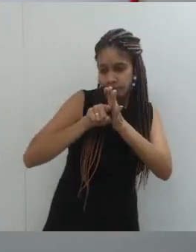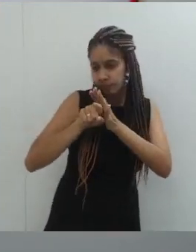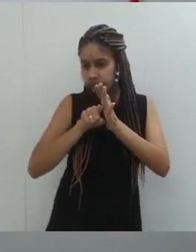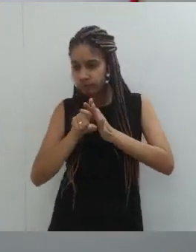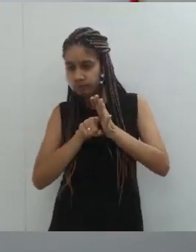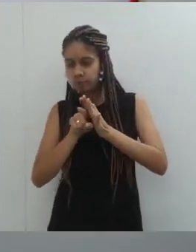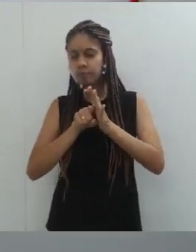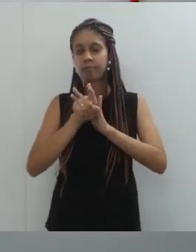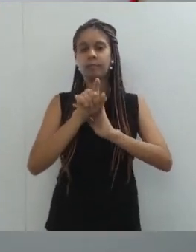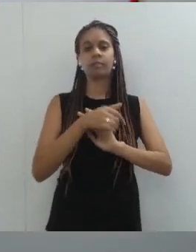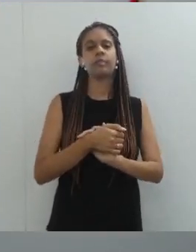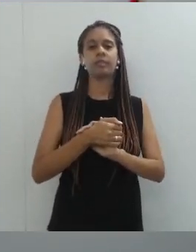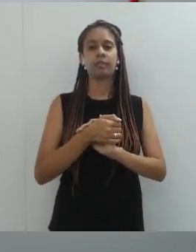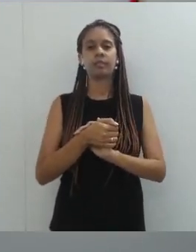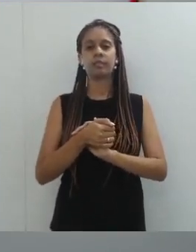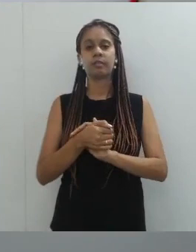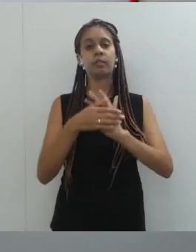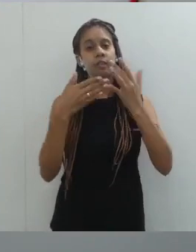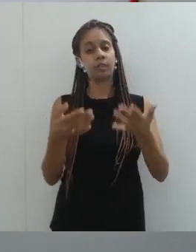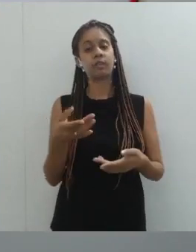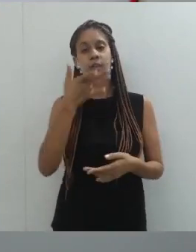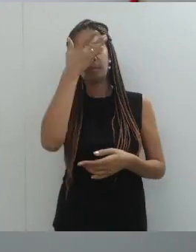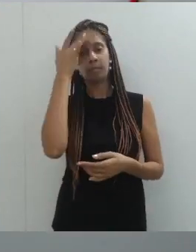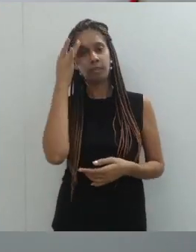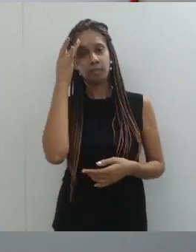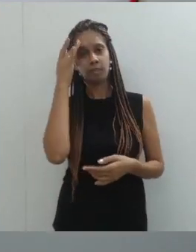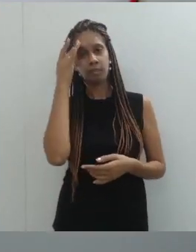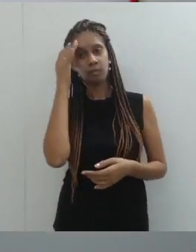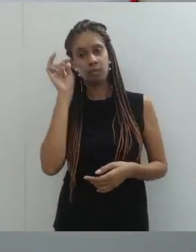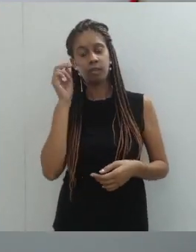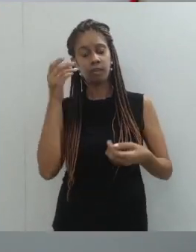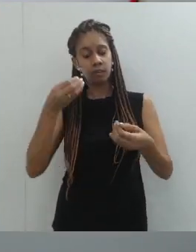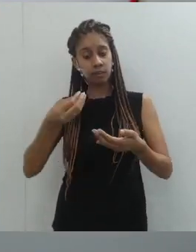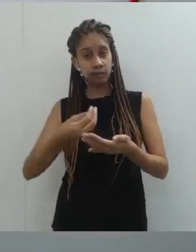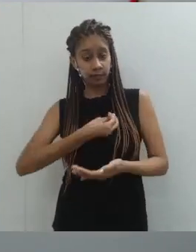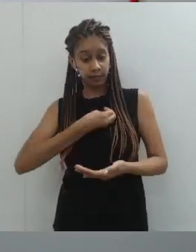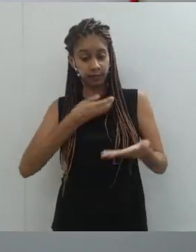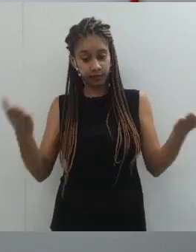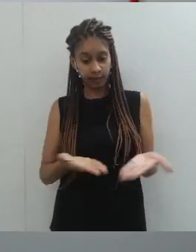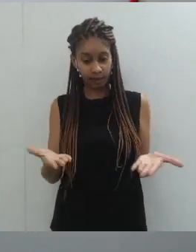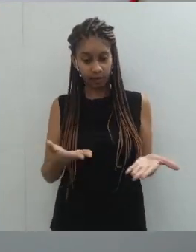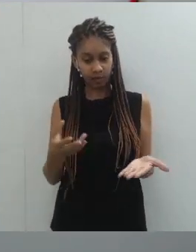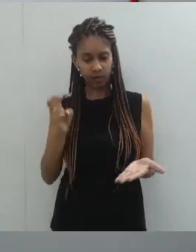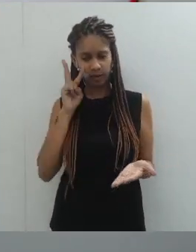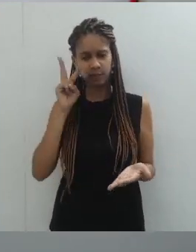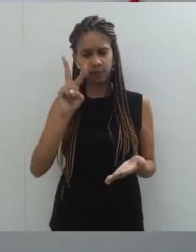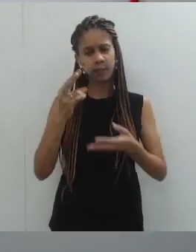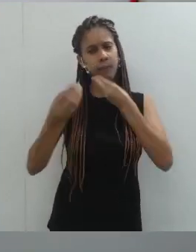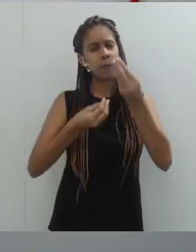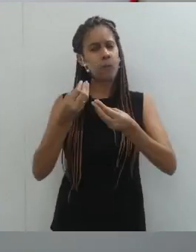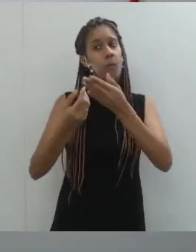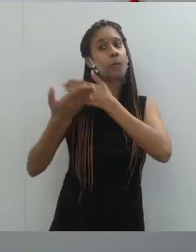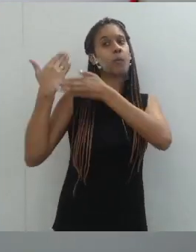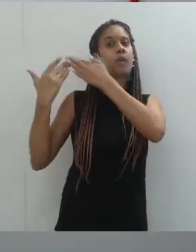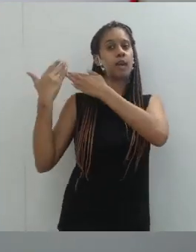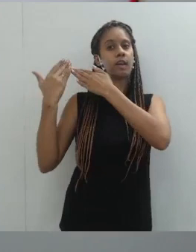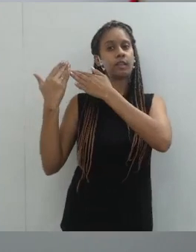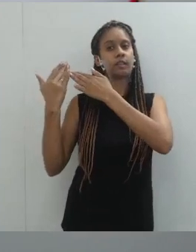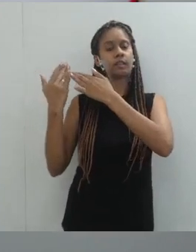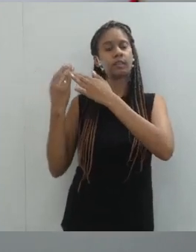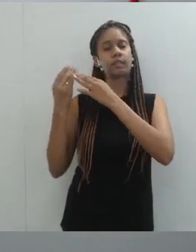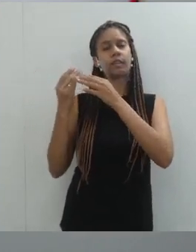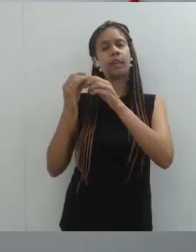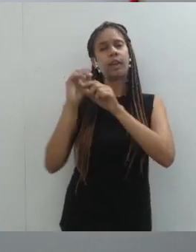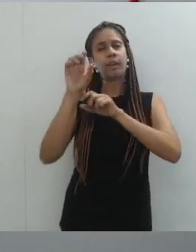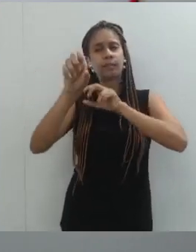historiador que vive no presente olha para o passado, colhe informações importantes para a sua